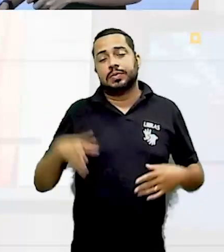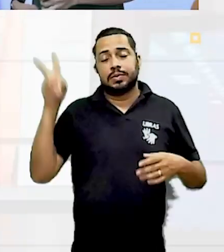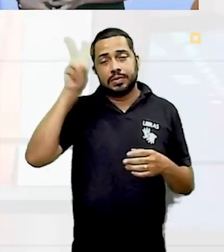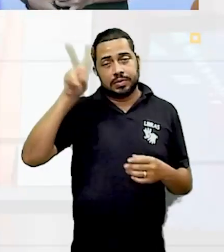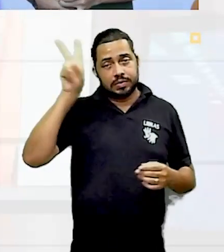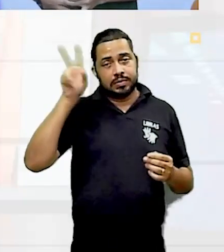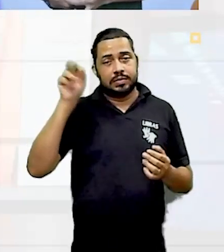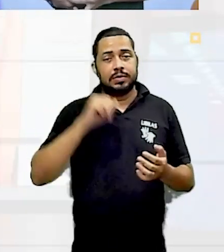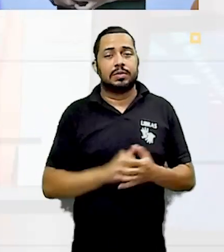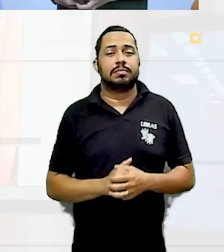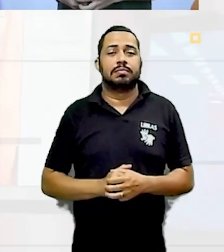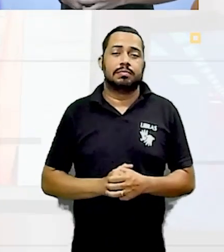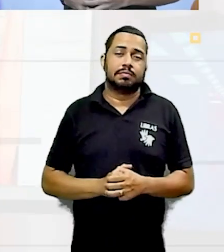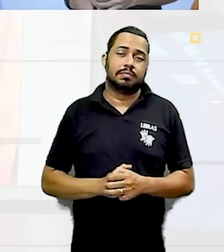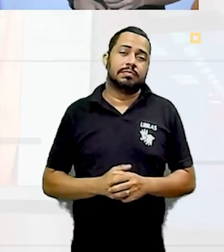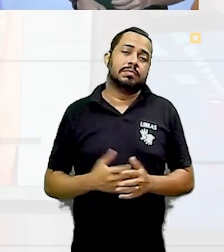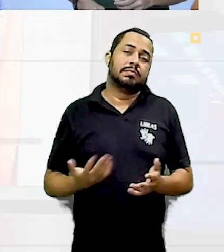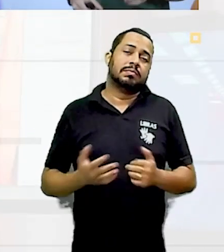mesmo.